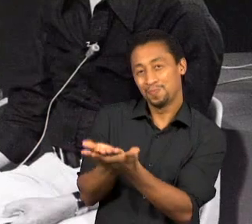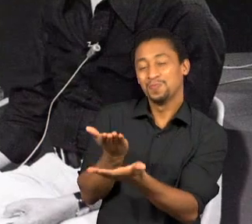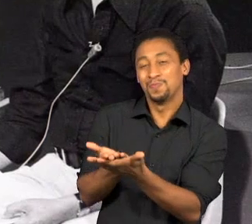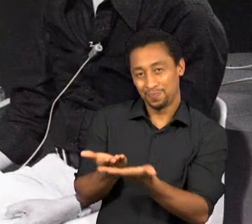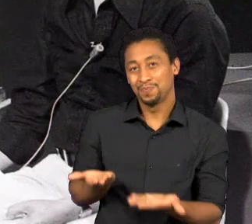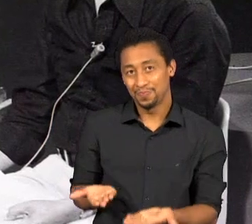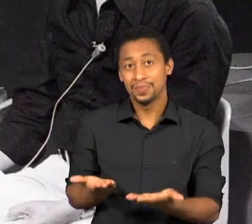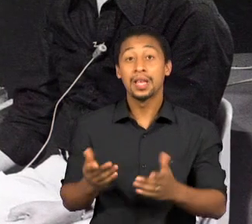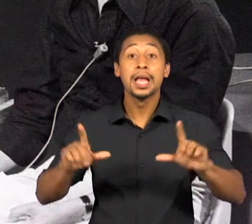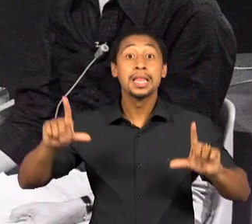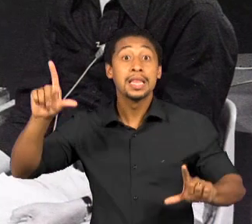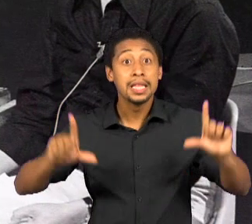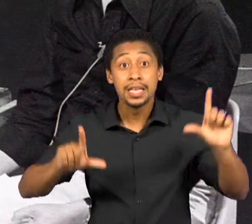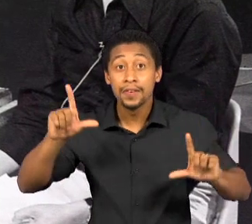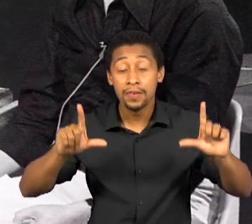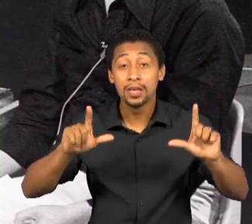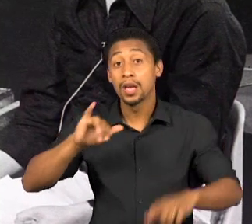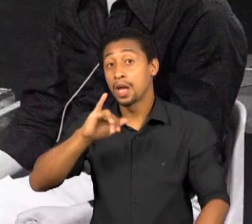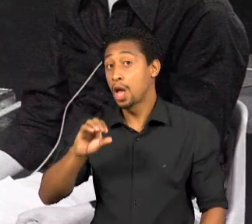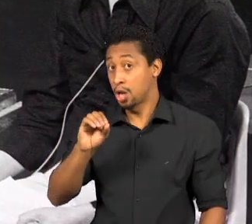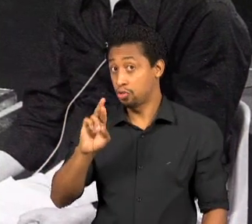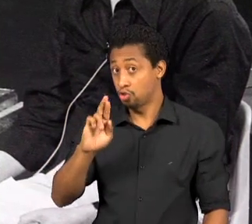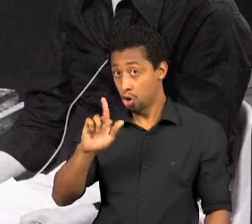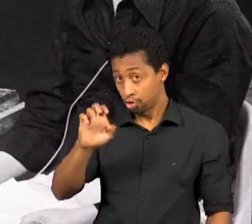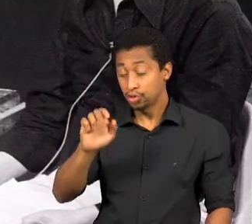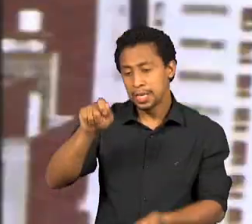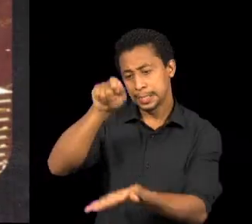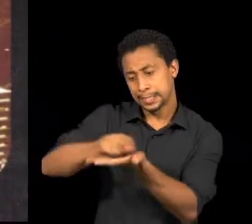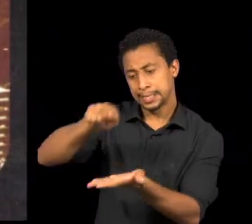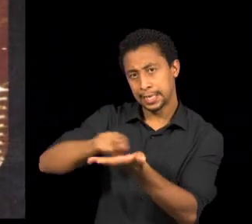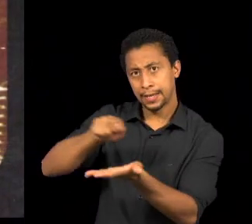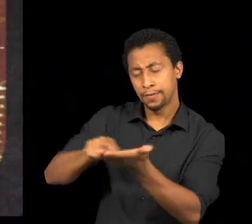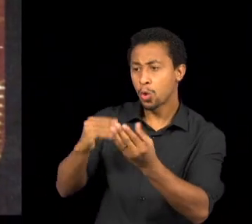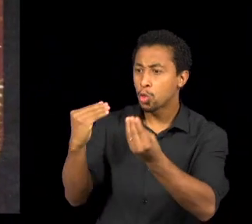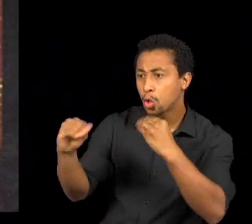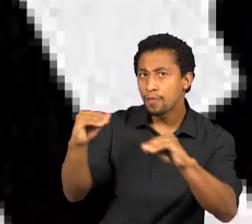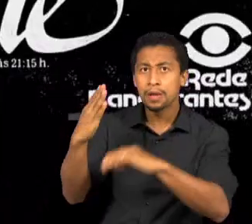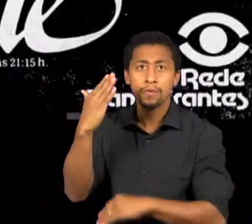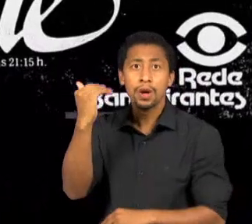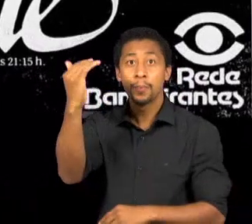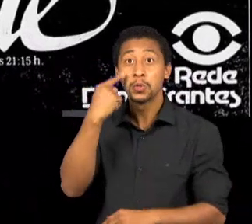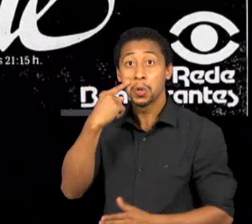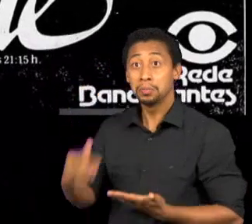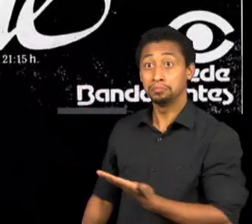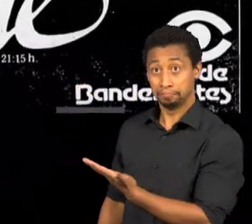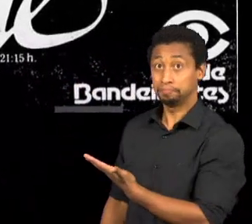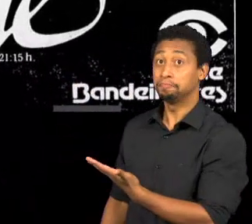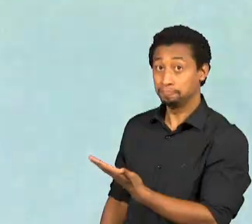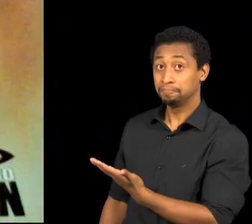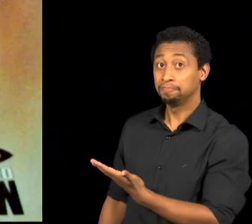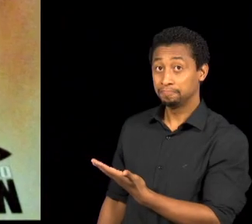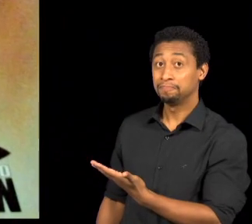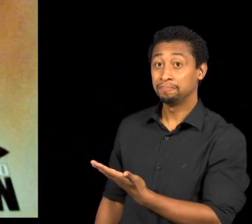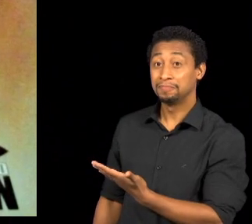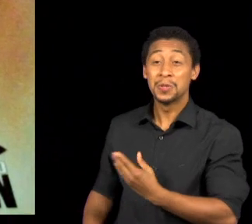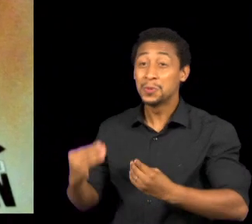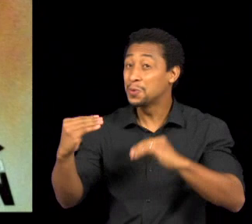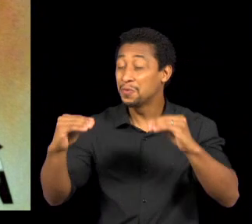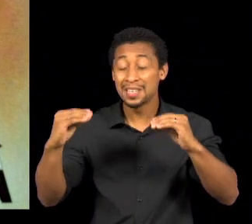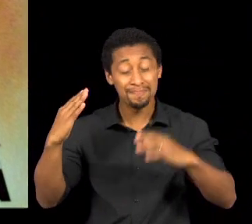Para a televisão, Jorge escreveu novelas que se tornariam clássicas, como O Grito, Ninho da Serpente e Sabor de